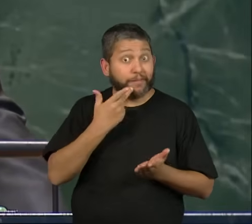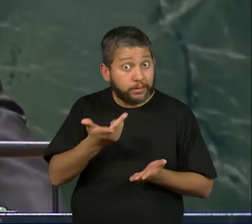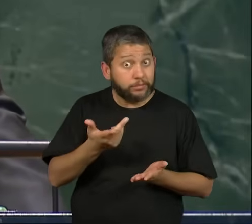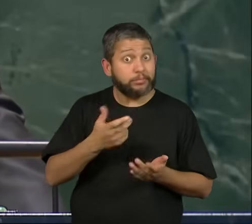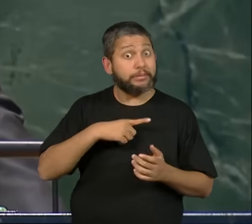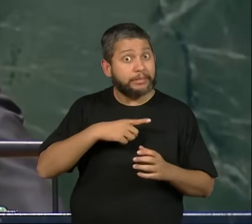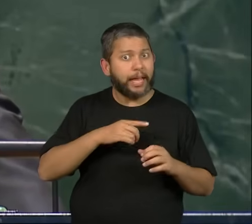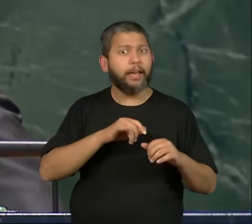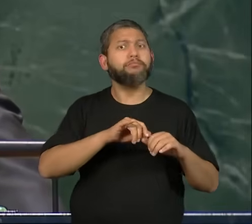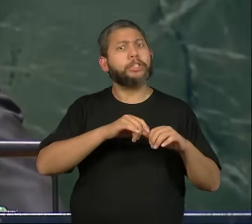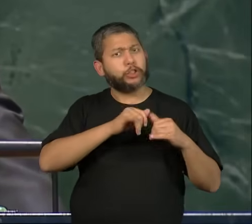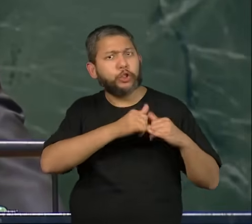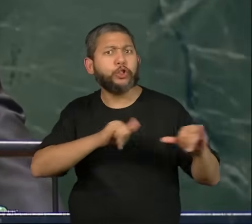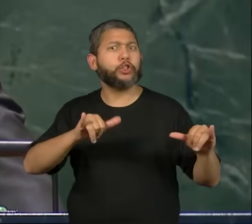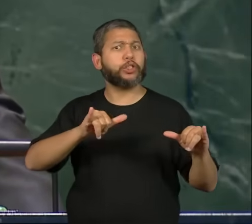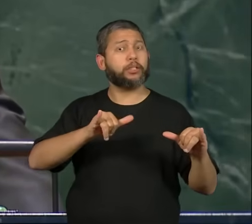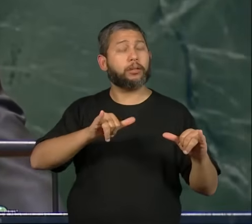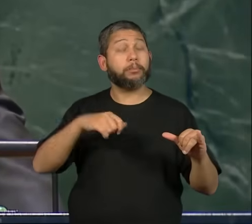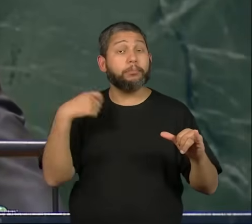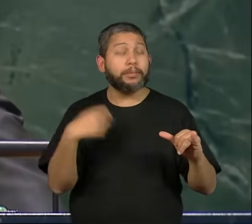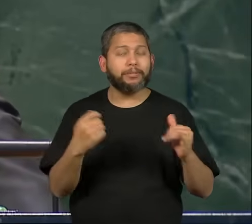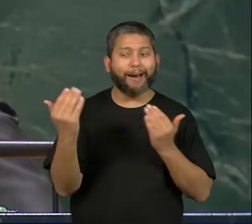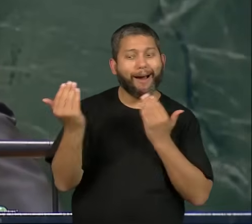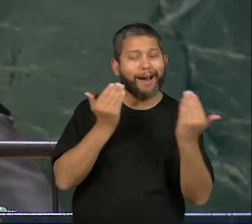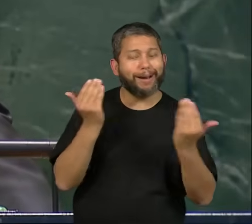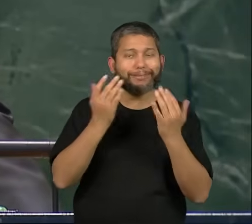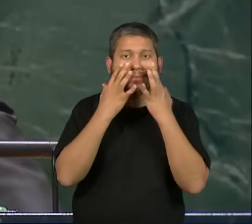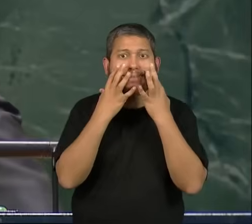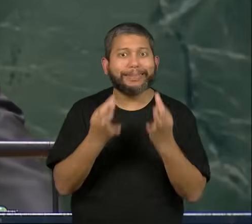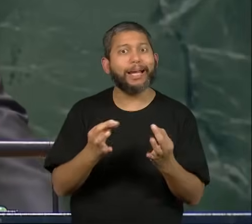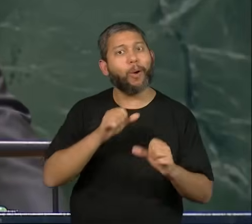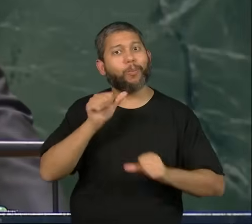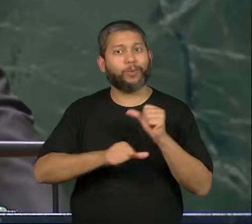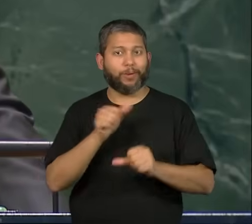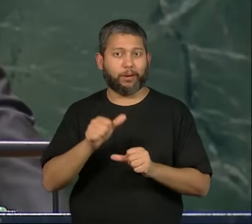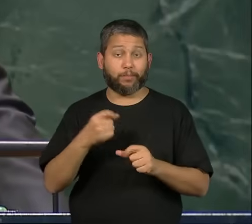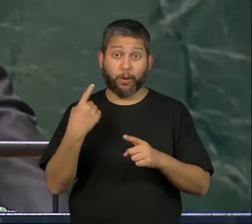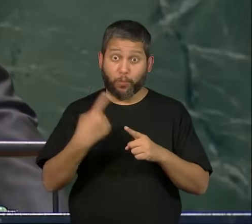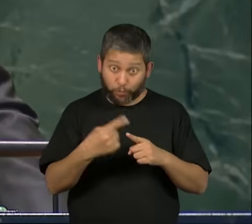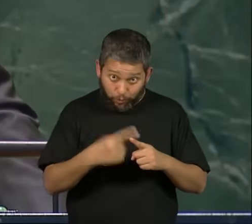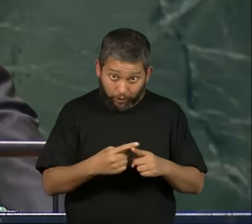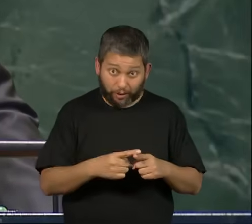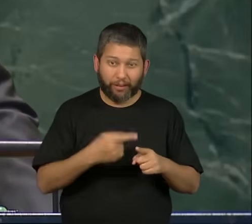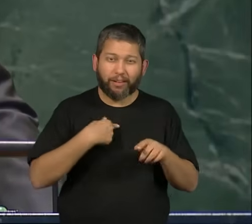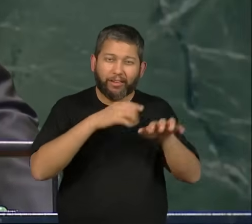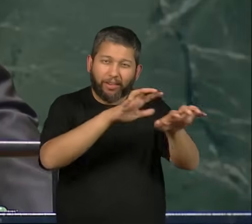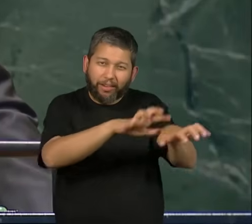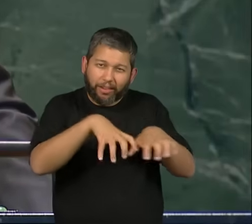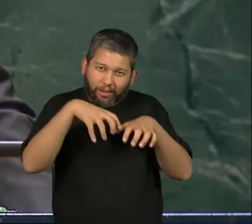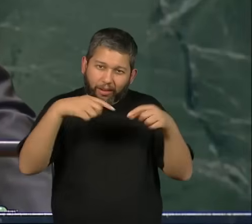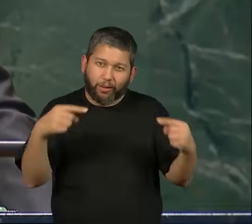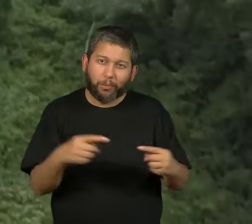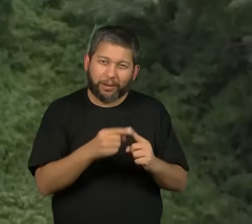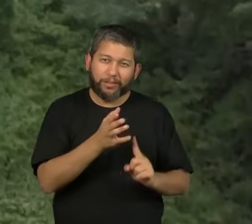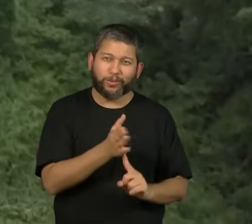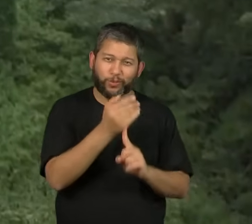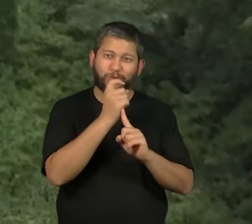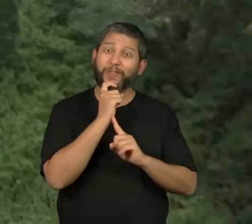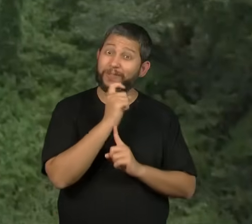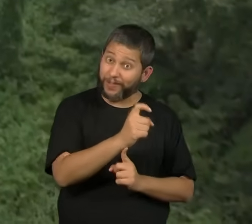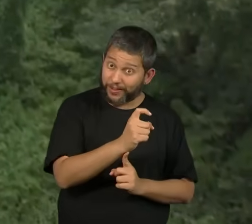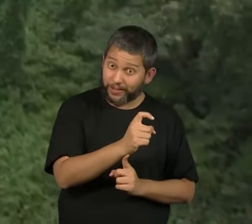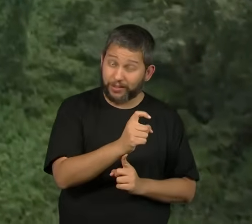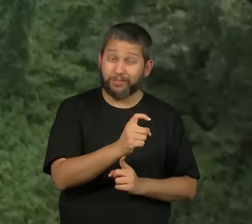energética envolve um paradoxo cruel, já que os minerais essenciais para as chamadas tecnologias verdes